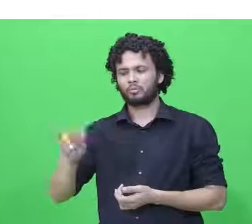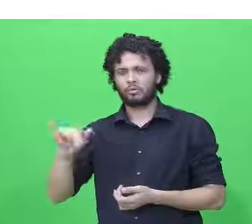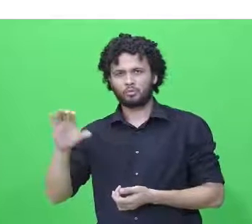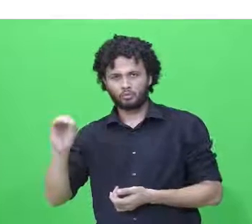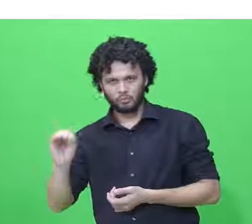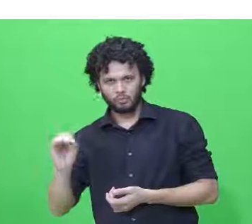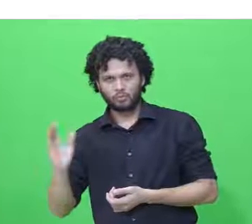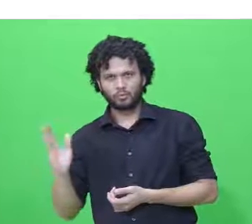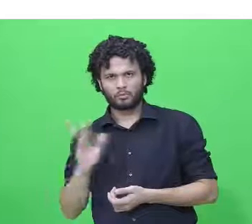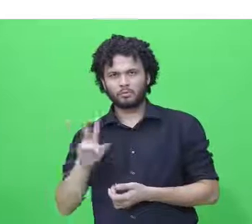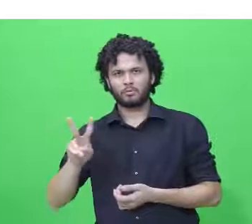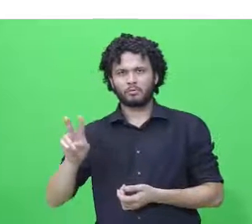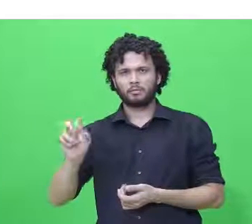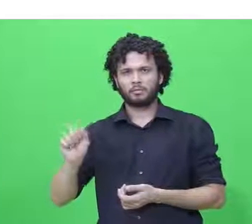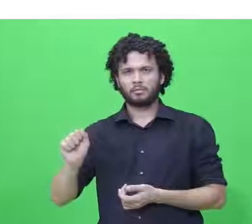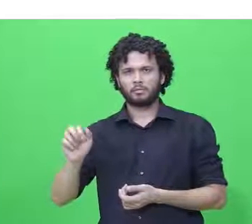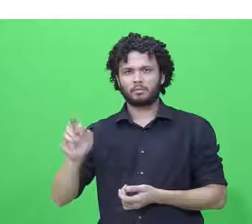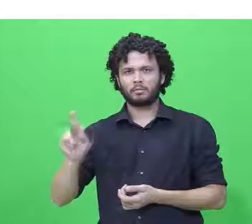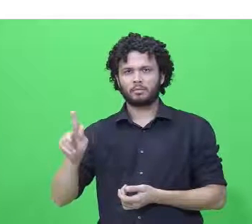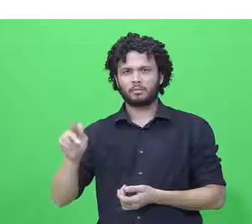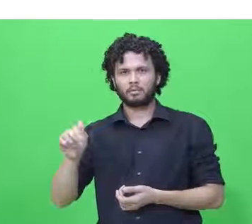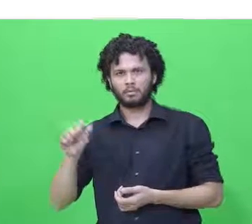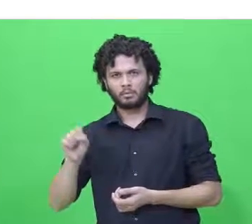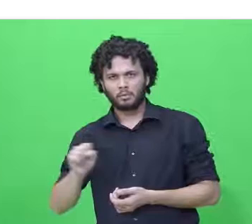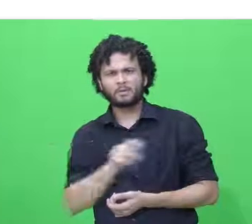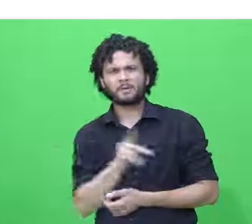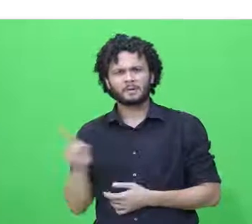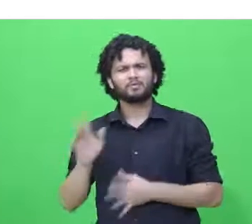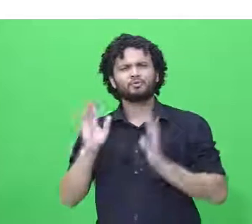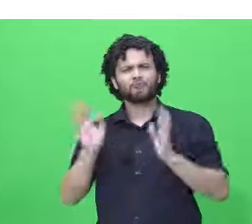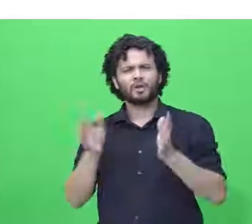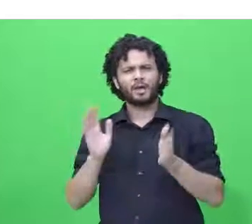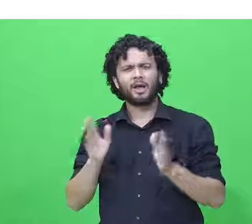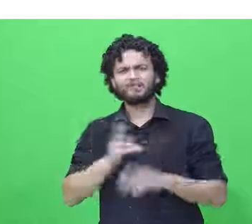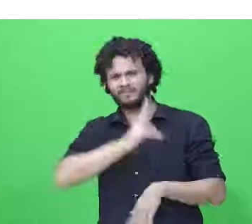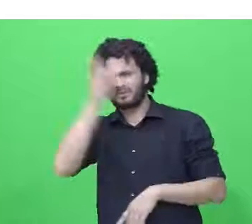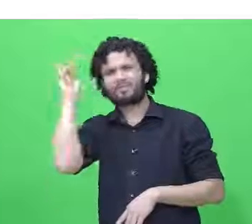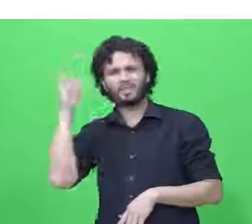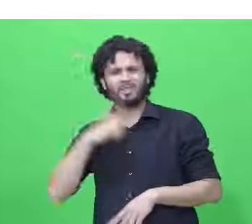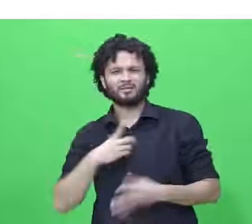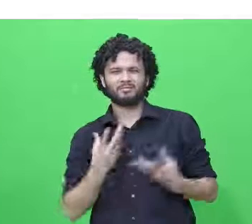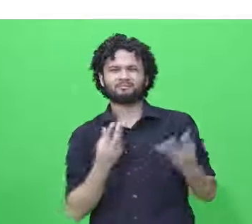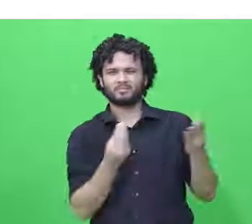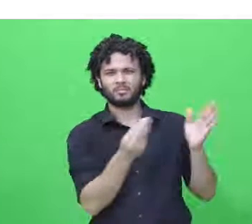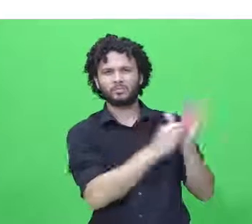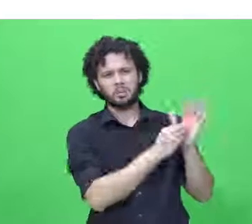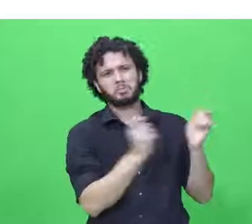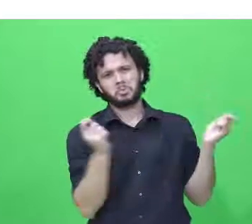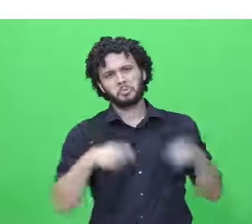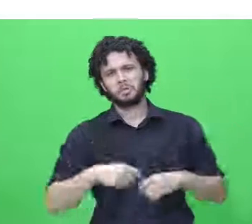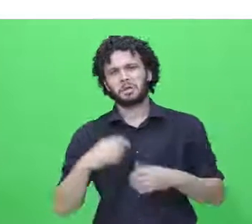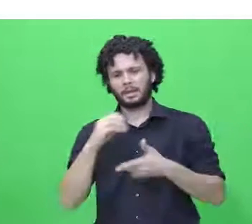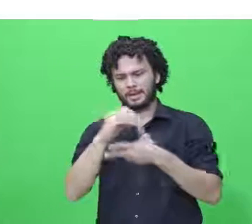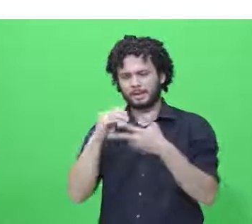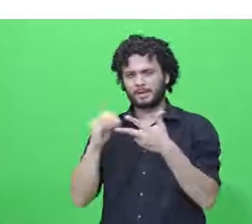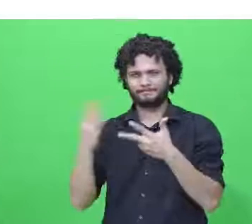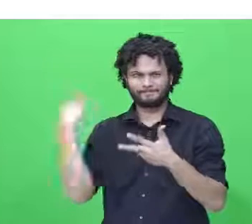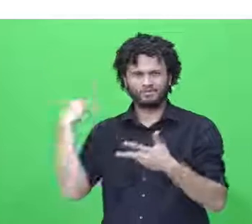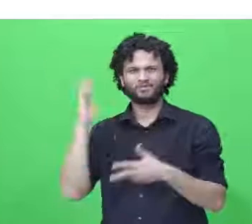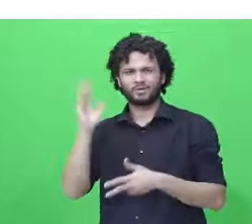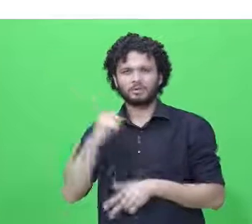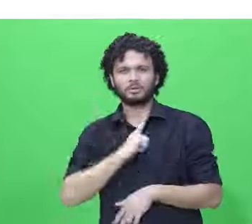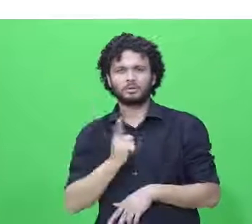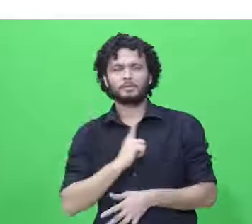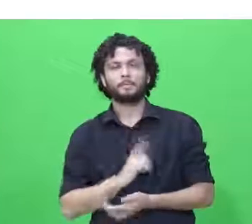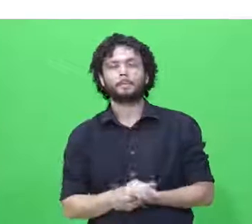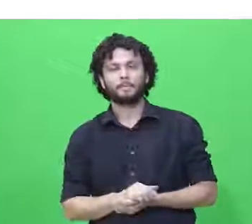como presidente da República. Ou seja, né, já foi, então, questões de vestibular, pode ser uma questão de Enem. Vargas, ele perde, então,